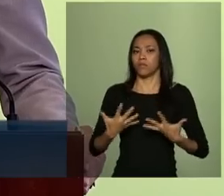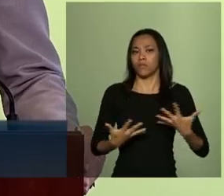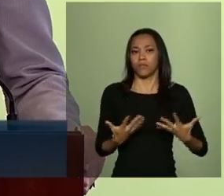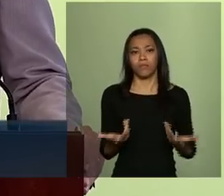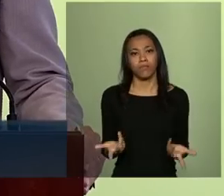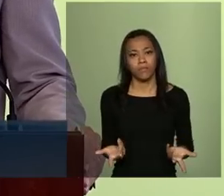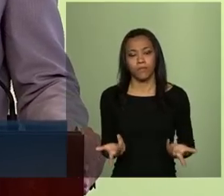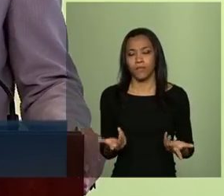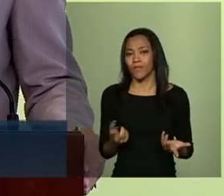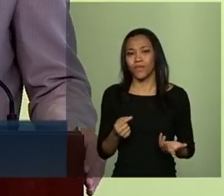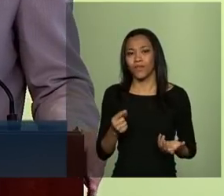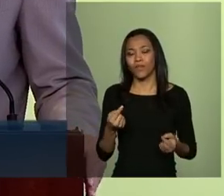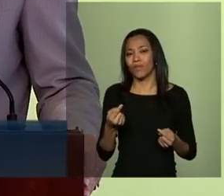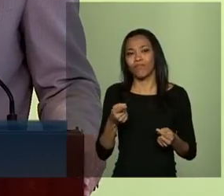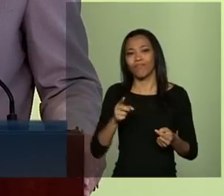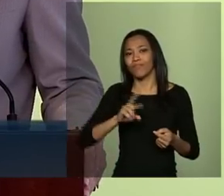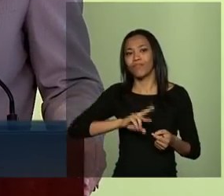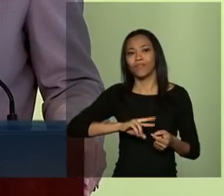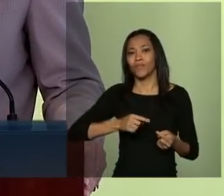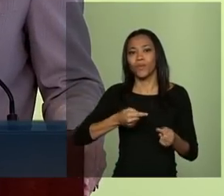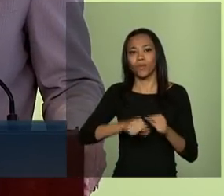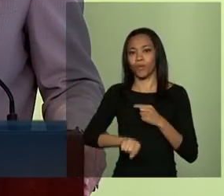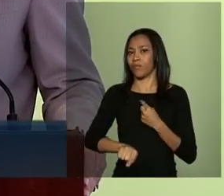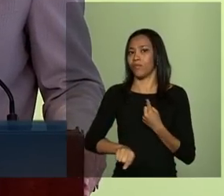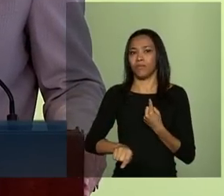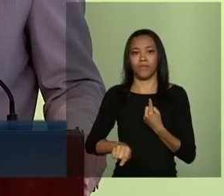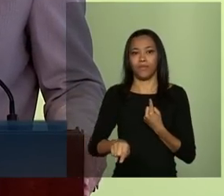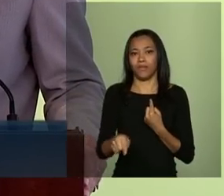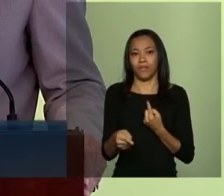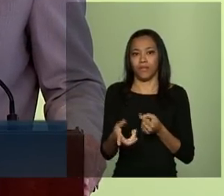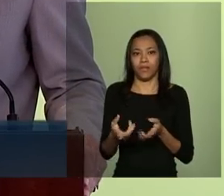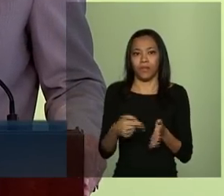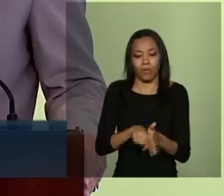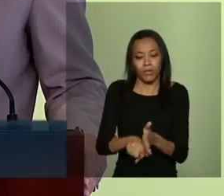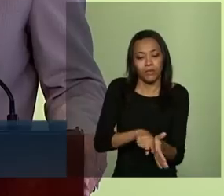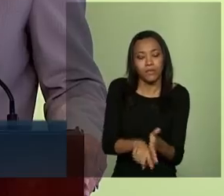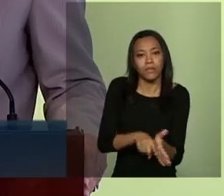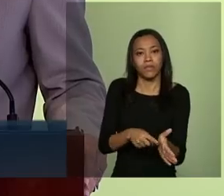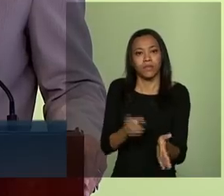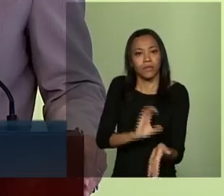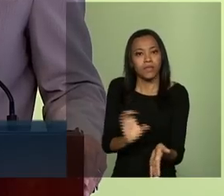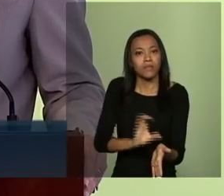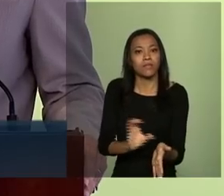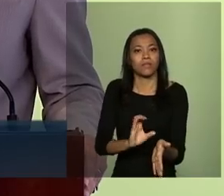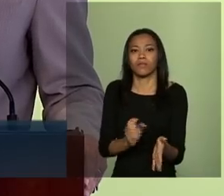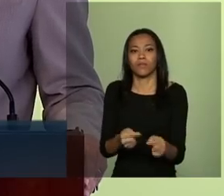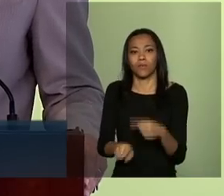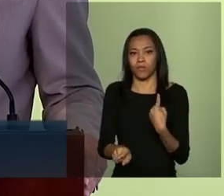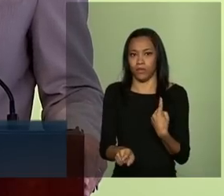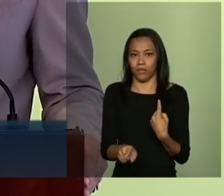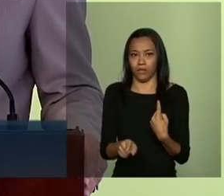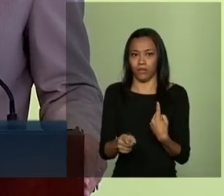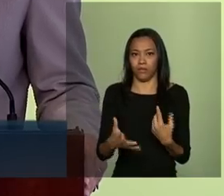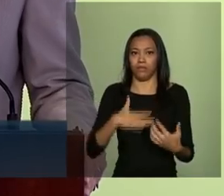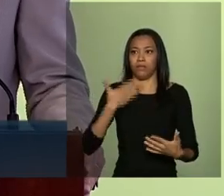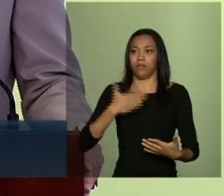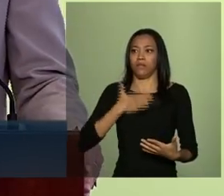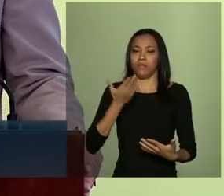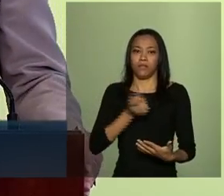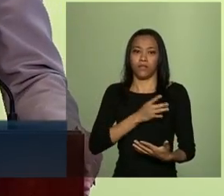são compatíveis com a ciência e com a pesquisa. A nossa